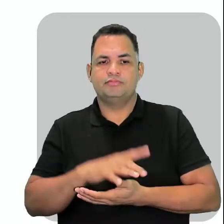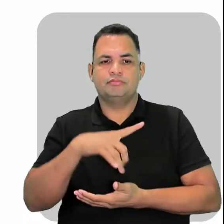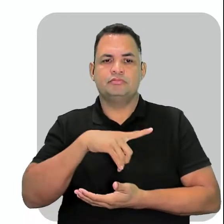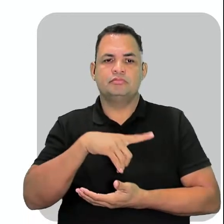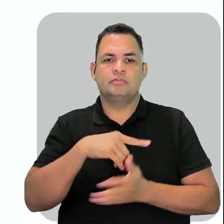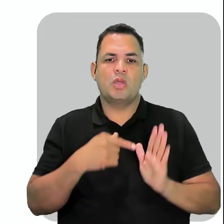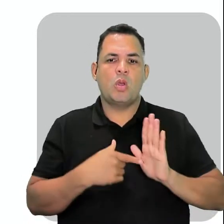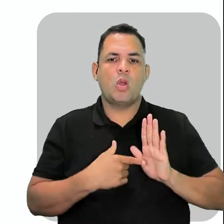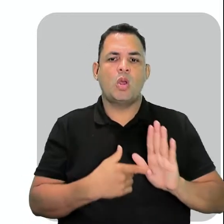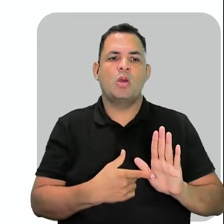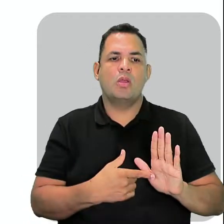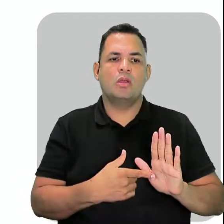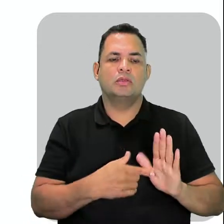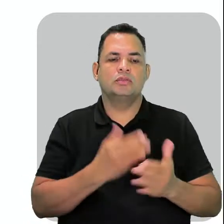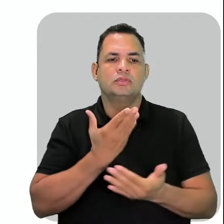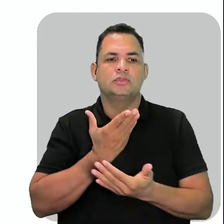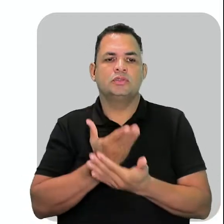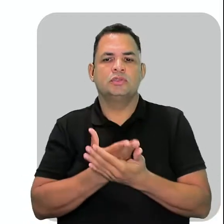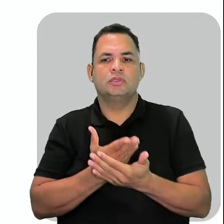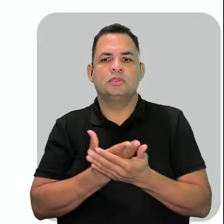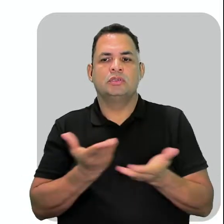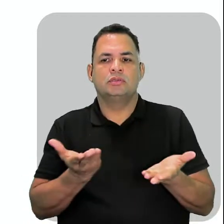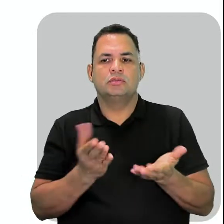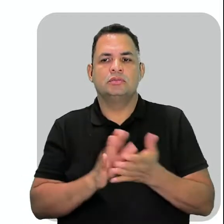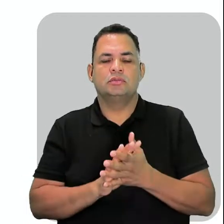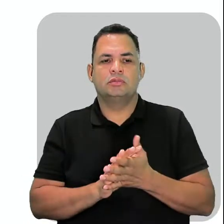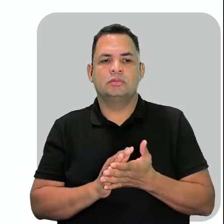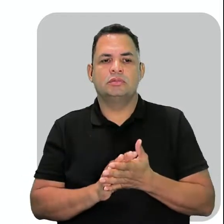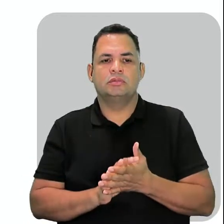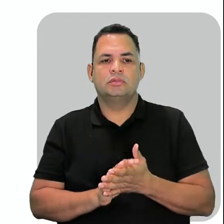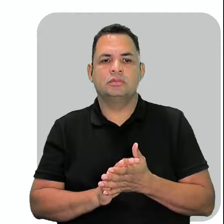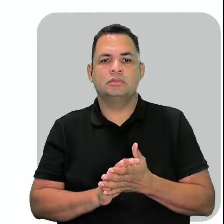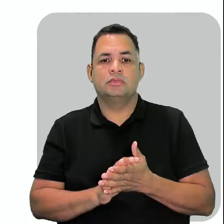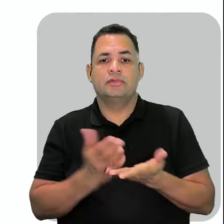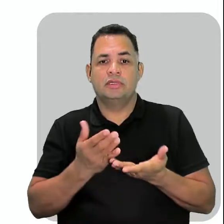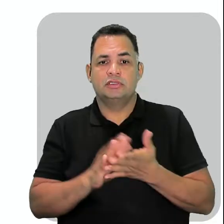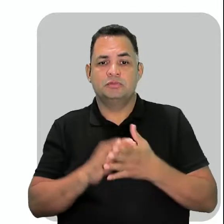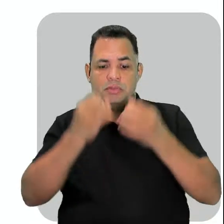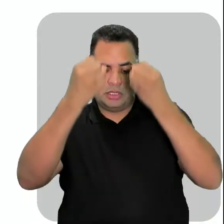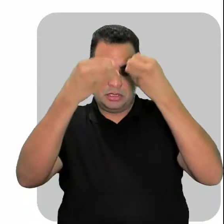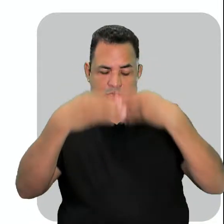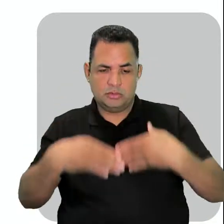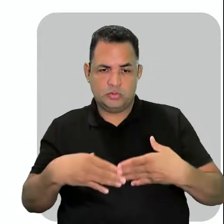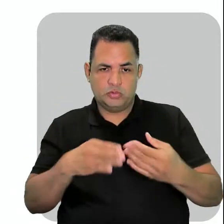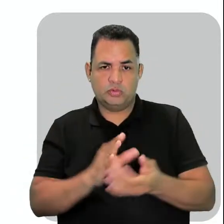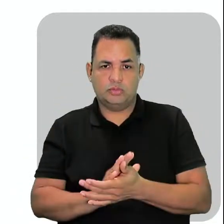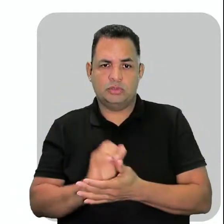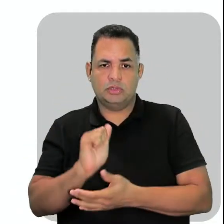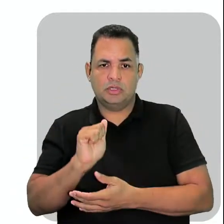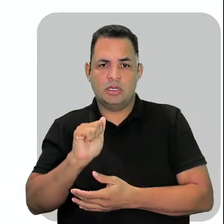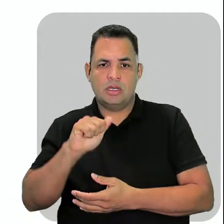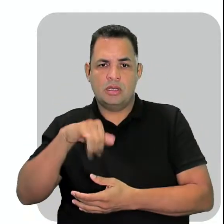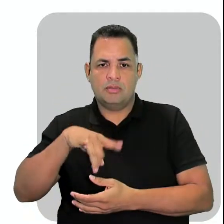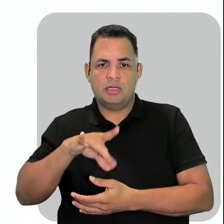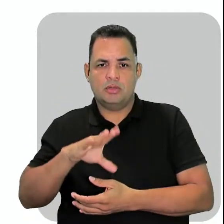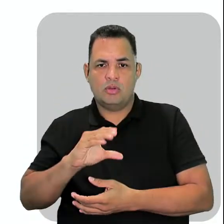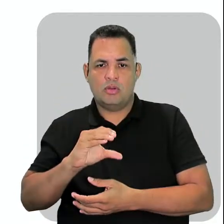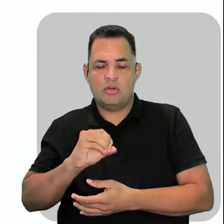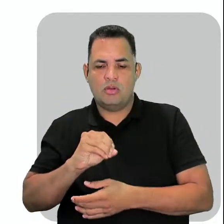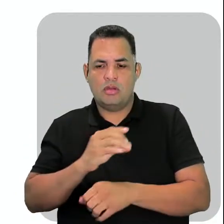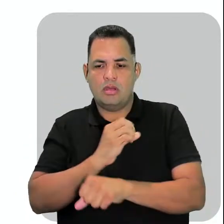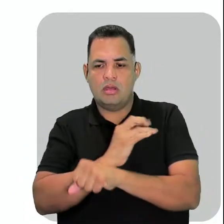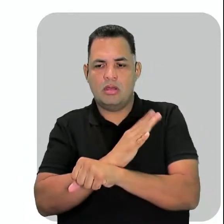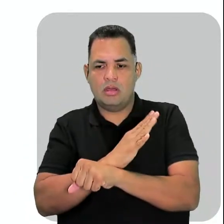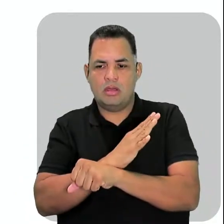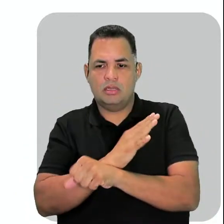nós começamos a estudar sobre isso, falando sobre os aminoácidos. Na estrutura